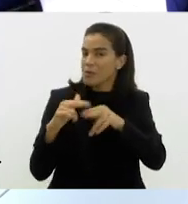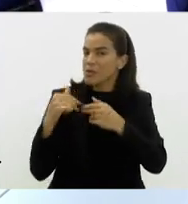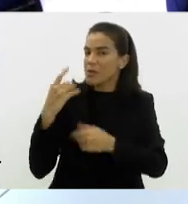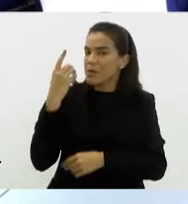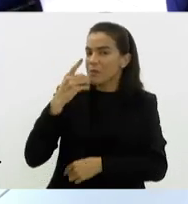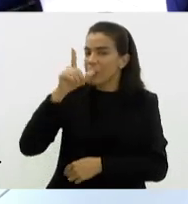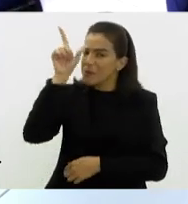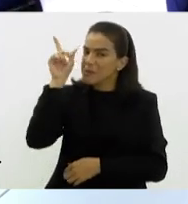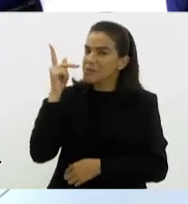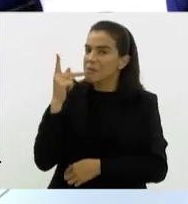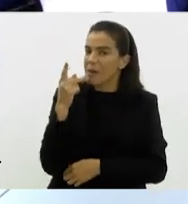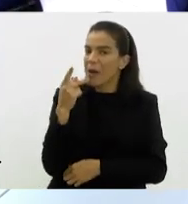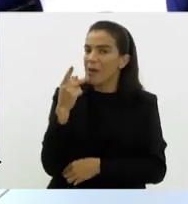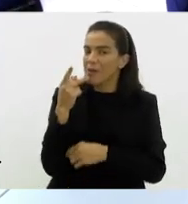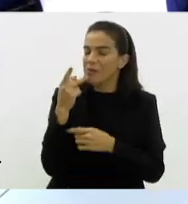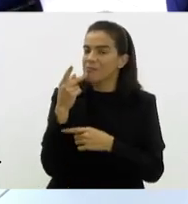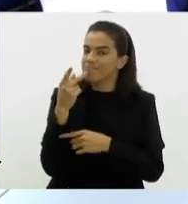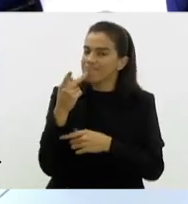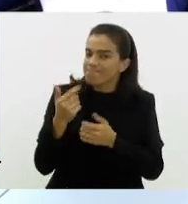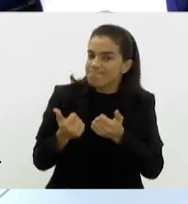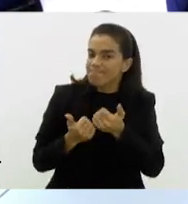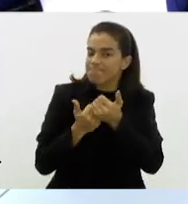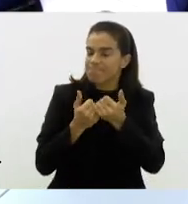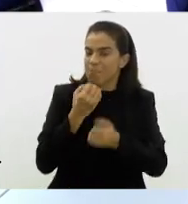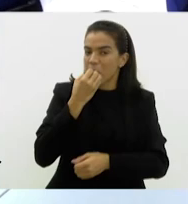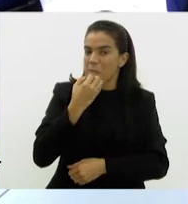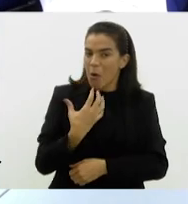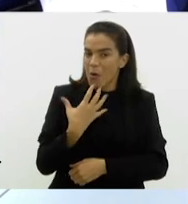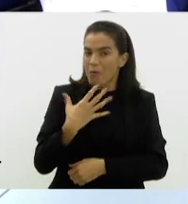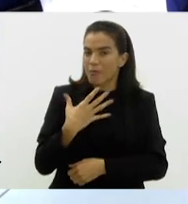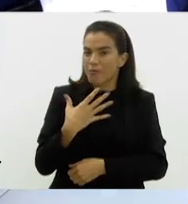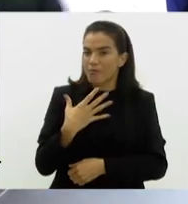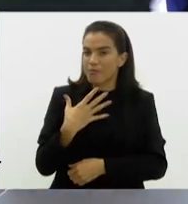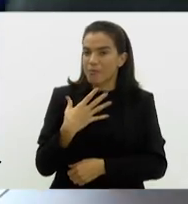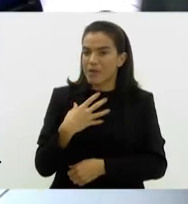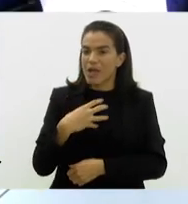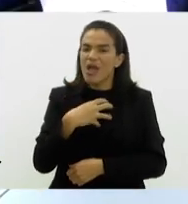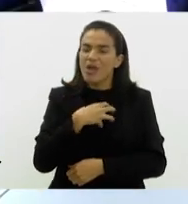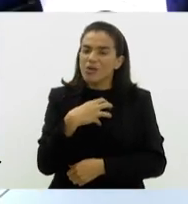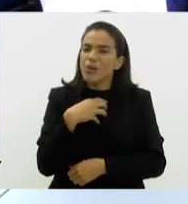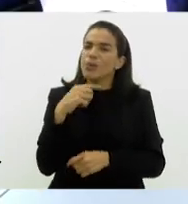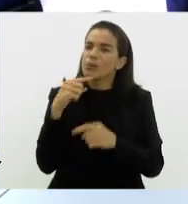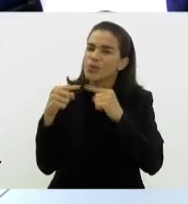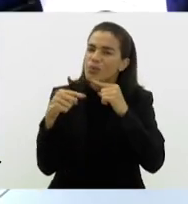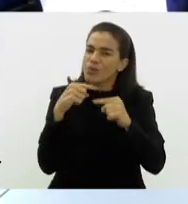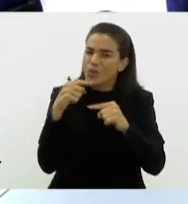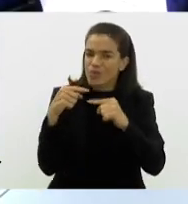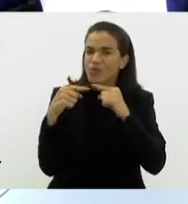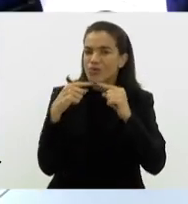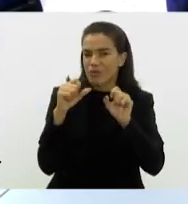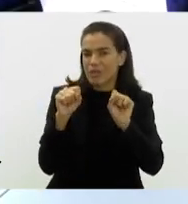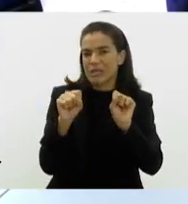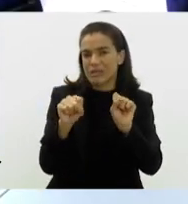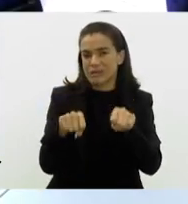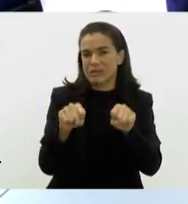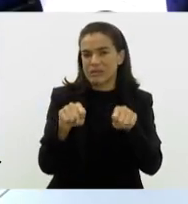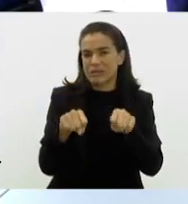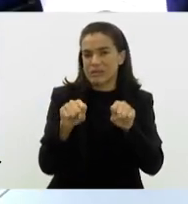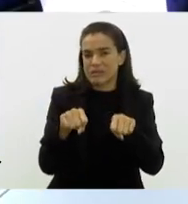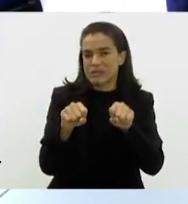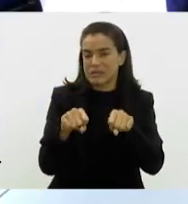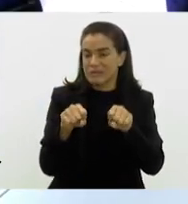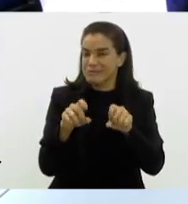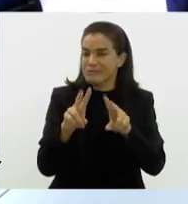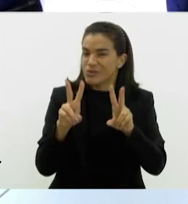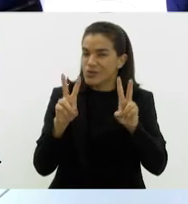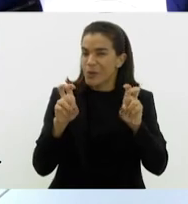traz uma contribuição importante. Eu confesso que eu tenho uma certa dúvida, assim, no mérito, né,